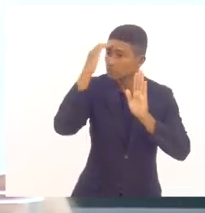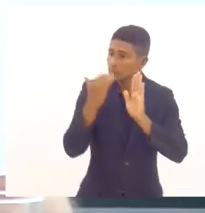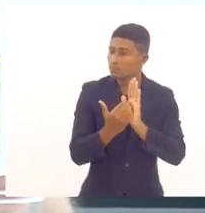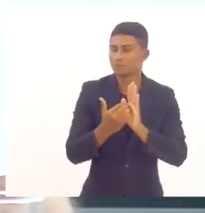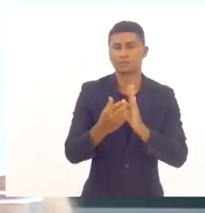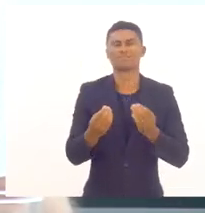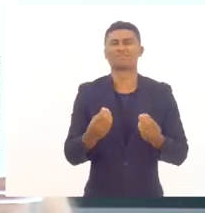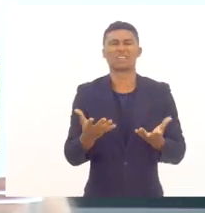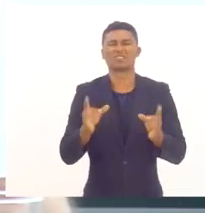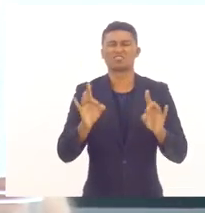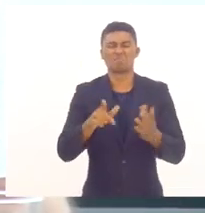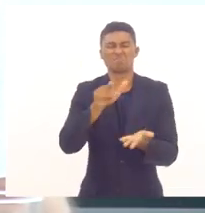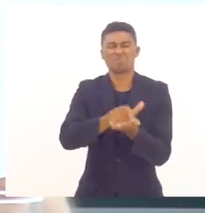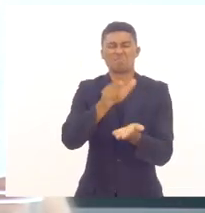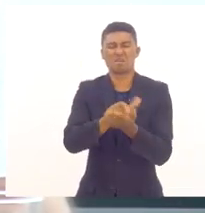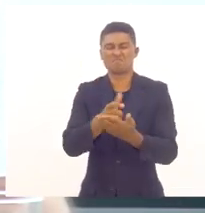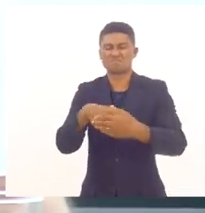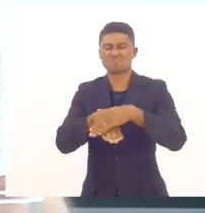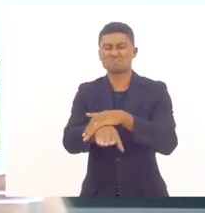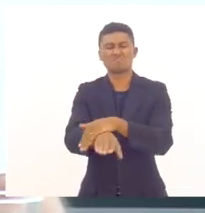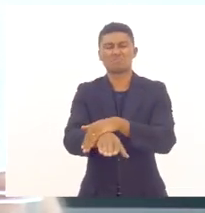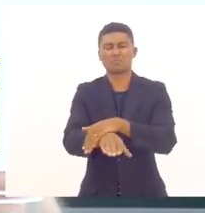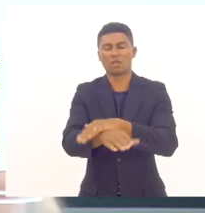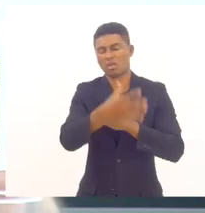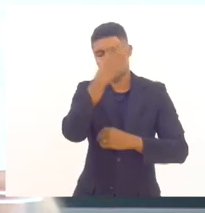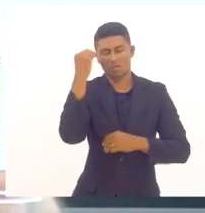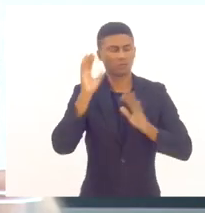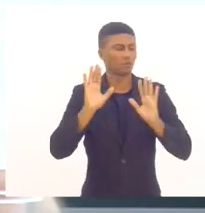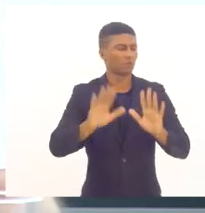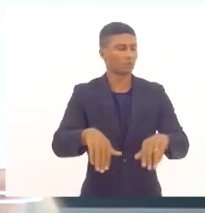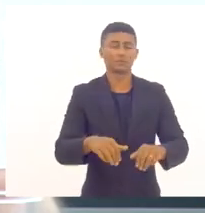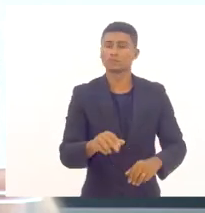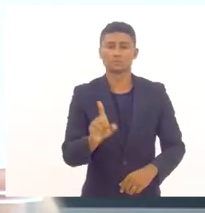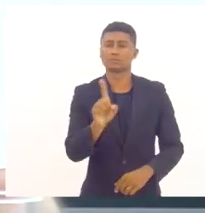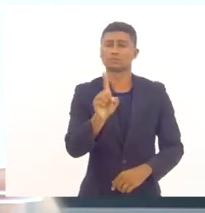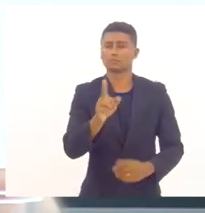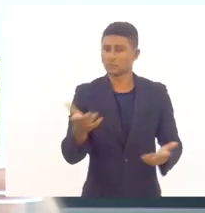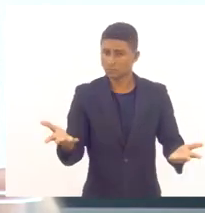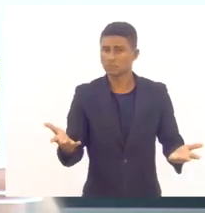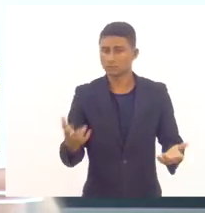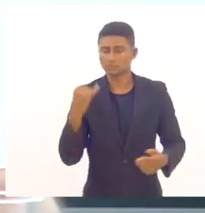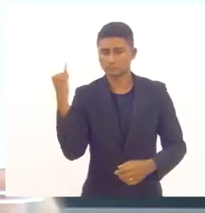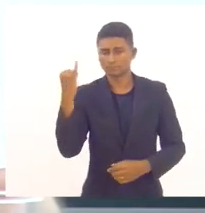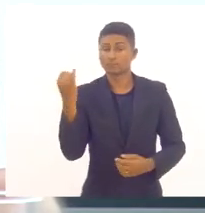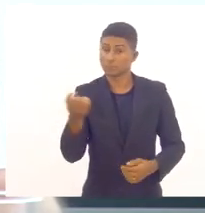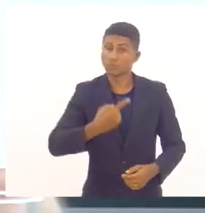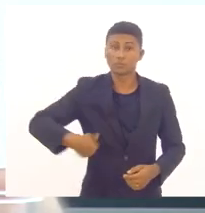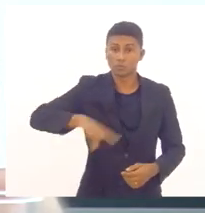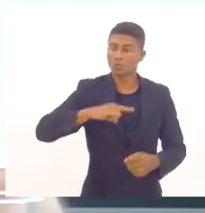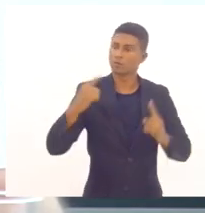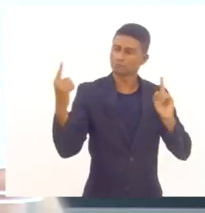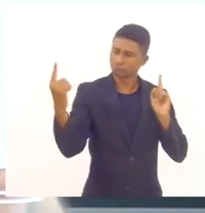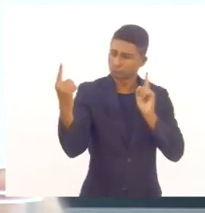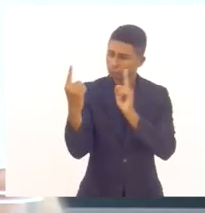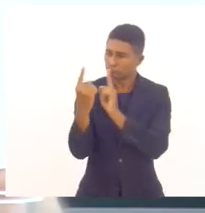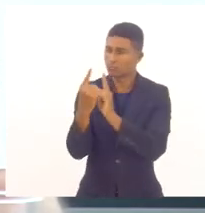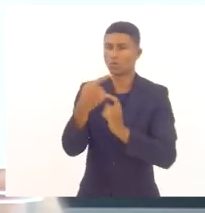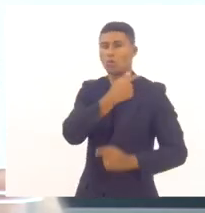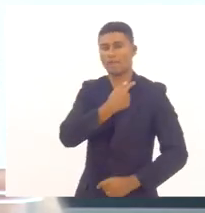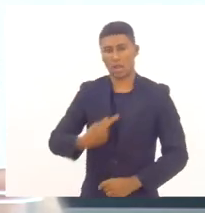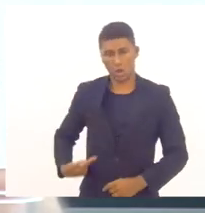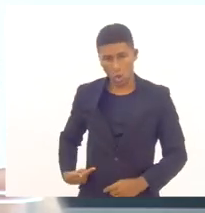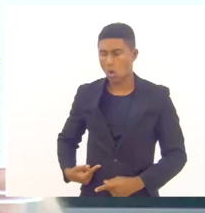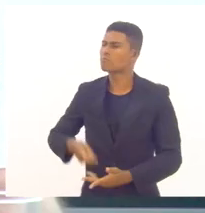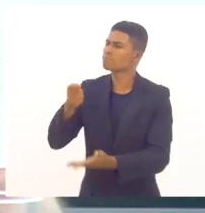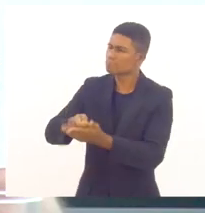mais um papel na gaveta, como bem falado pelo deputado. E nós fomos, cobramos do governador, do gabinete do